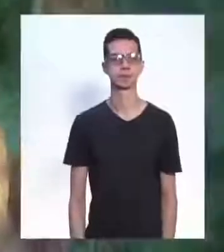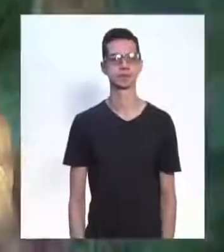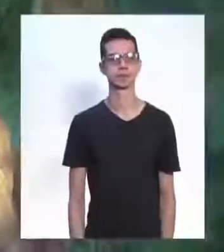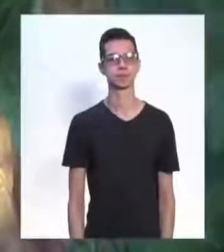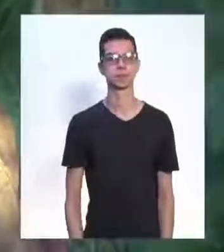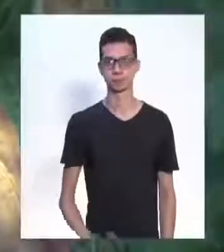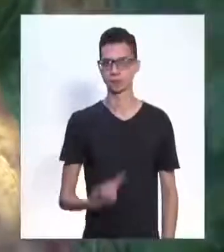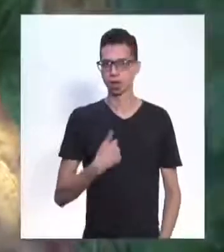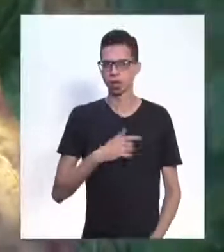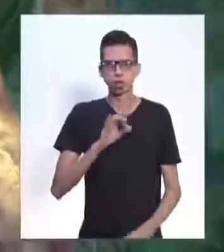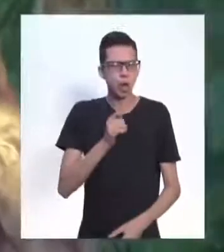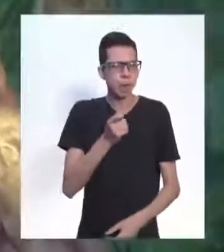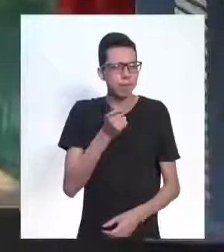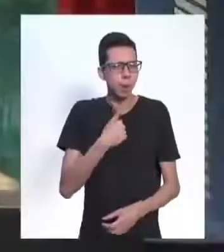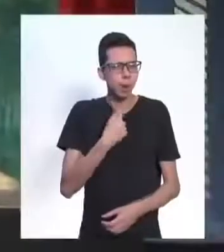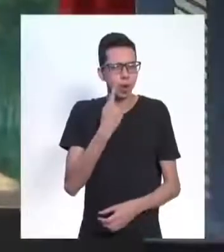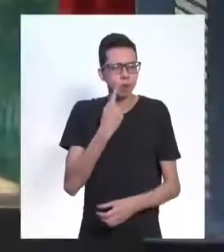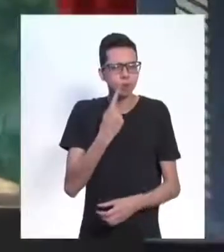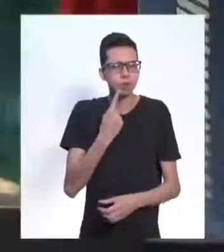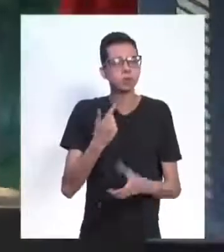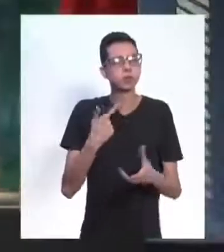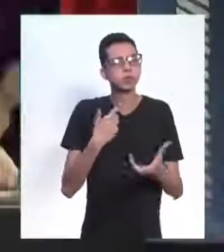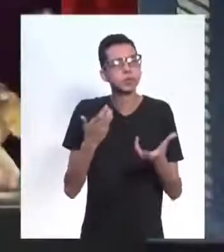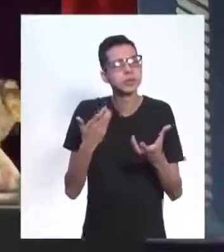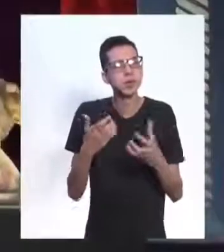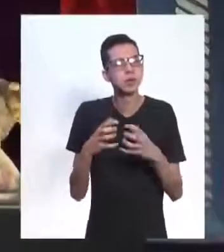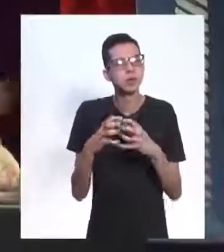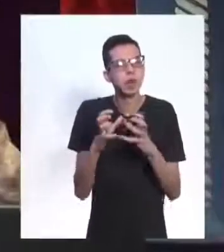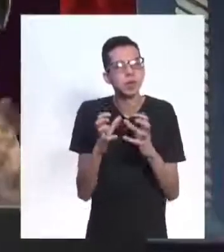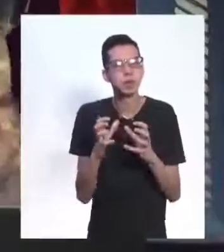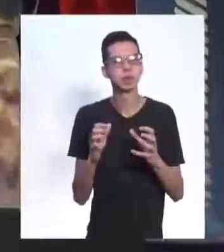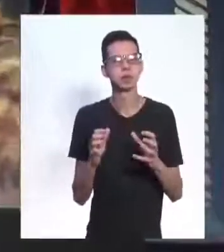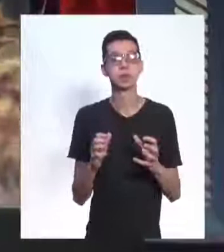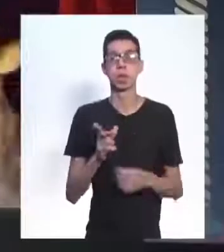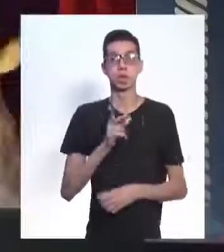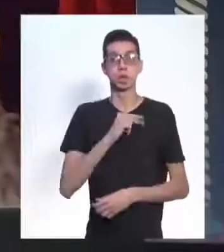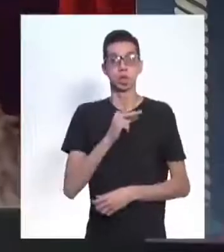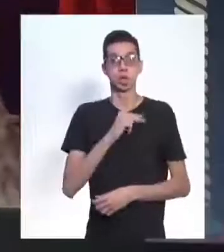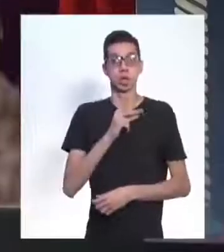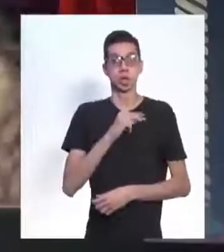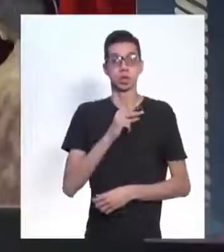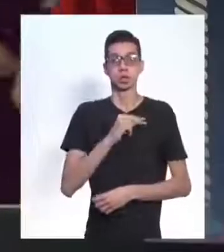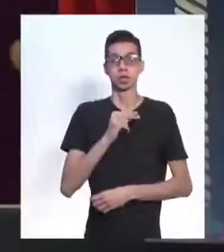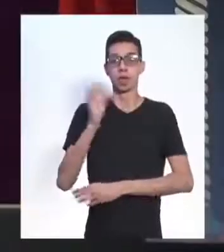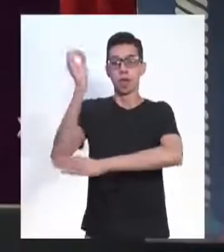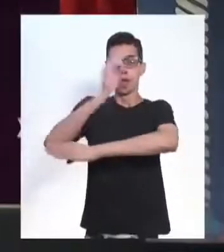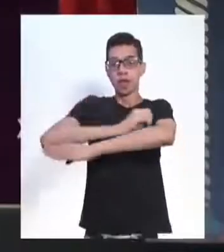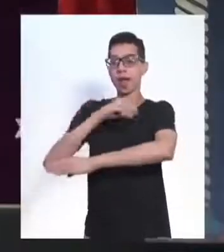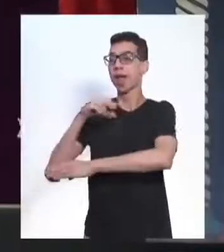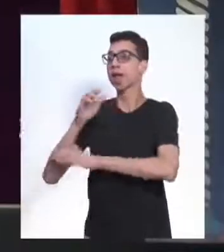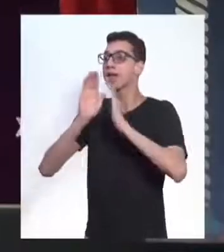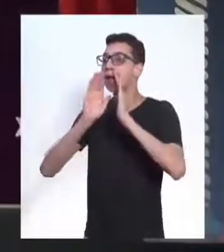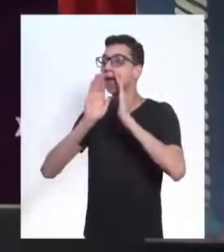Vou abrir só um pouquinho esse coco. Oh, é a noite! Nayara!